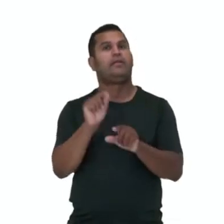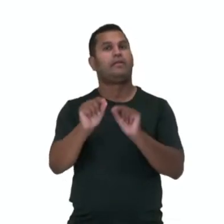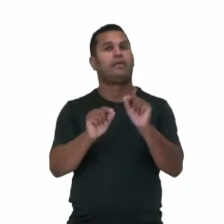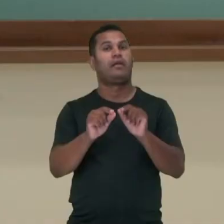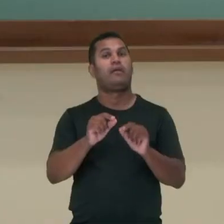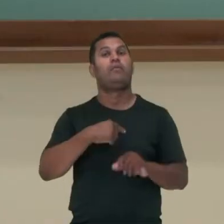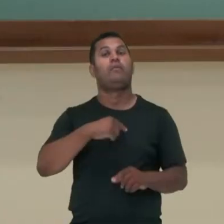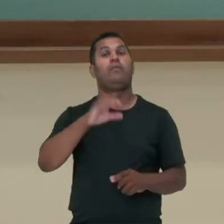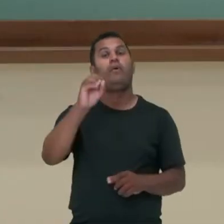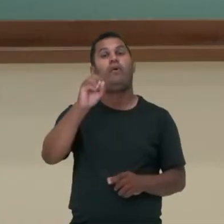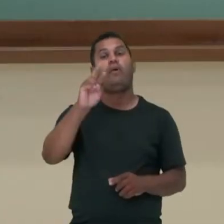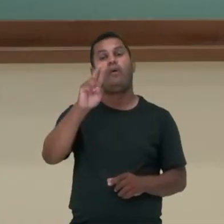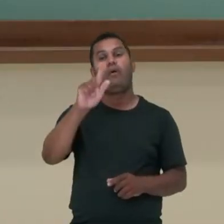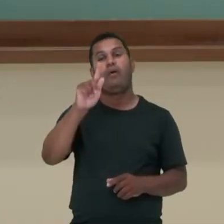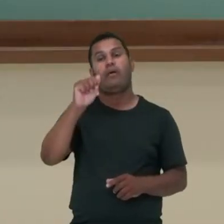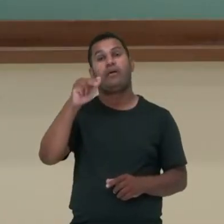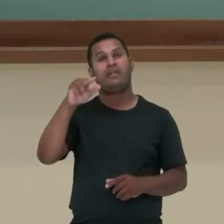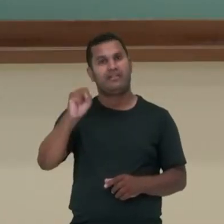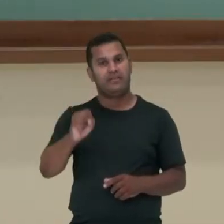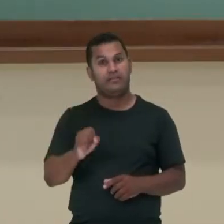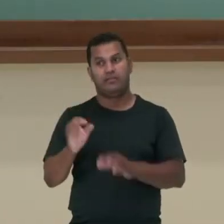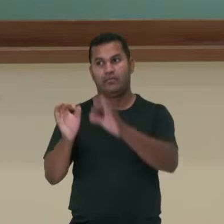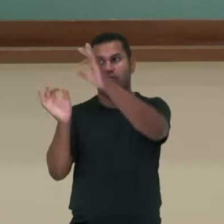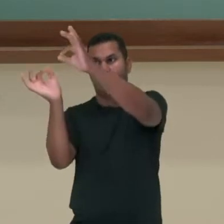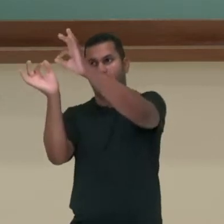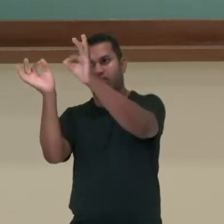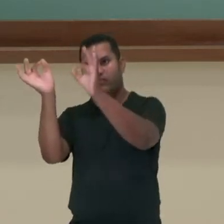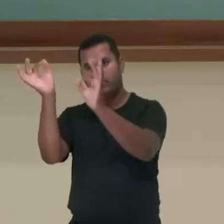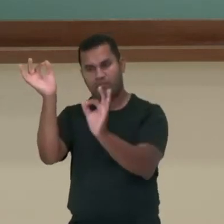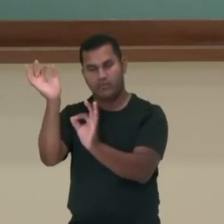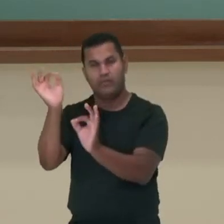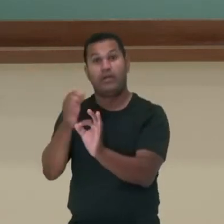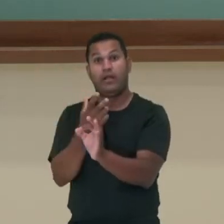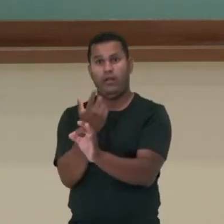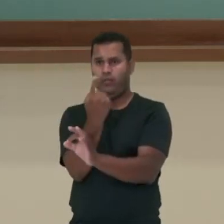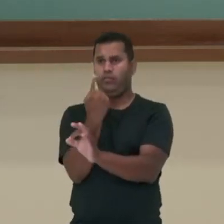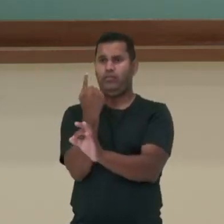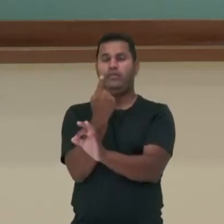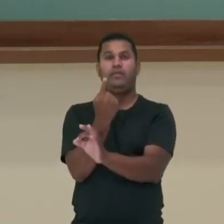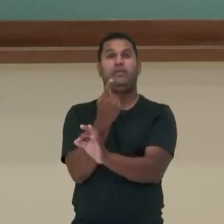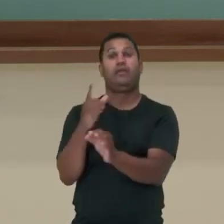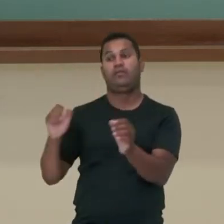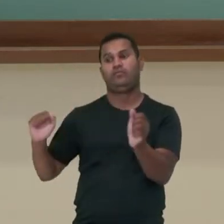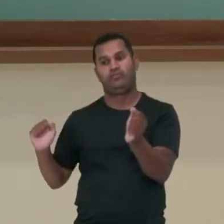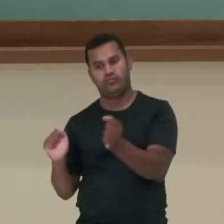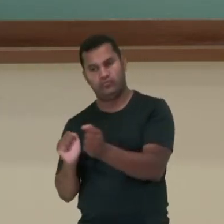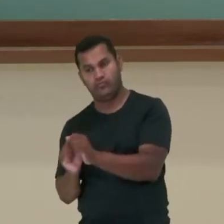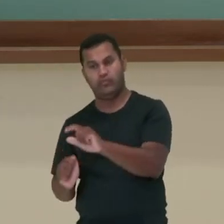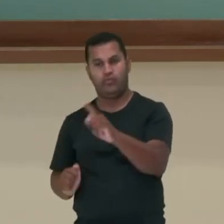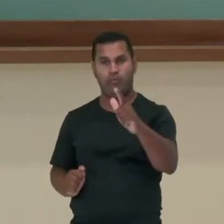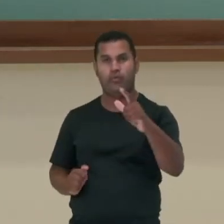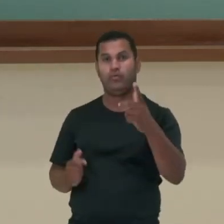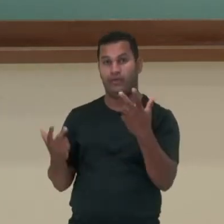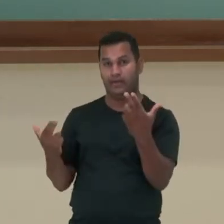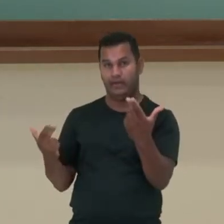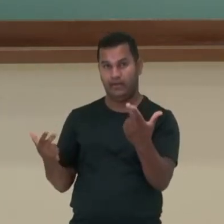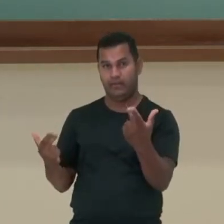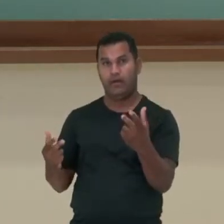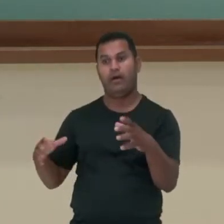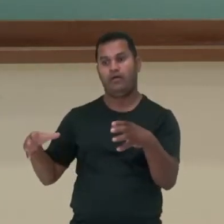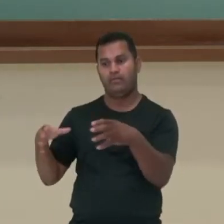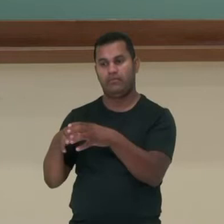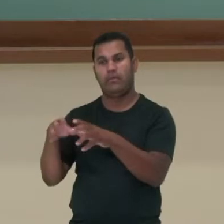mesmo lugar, forma uma população. Um conjunto de populações forma uma comunidade, que são os conjuntos dos seres